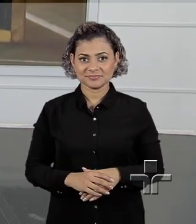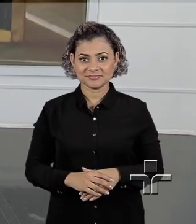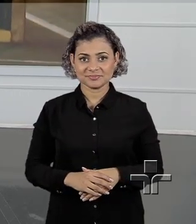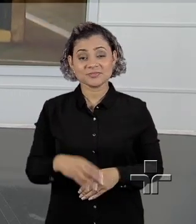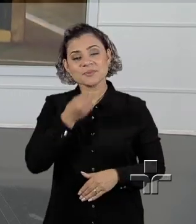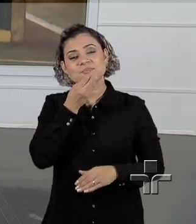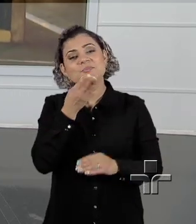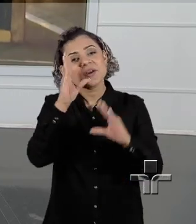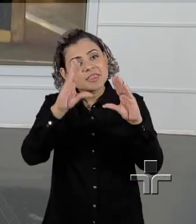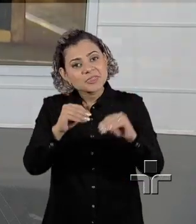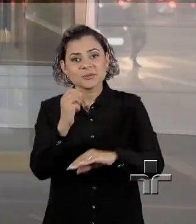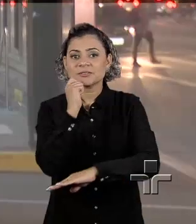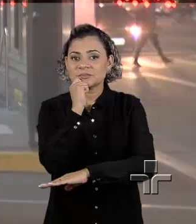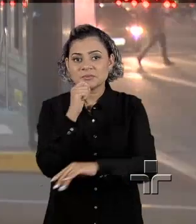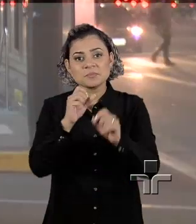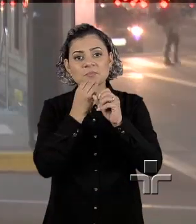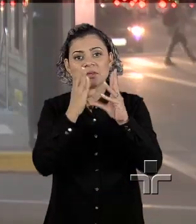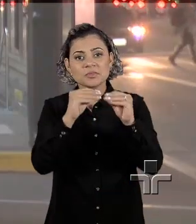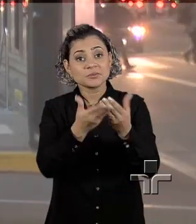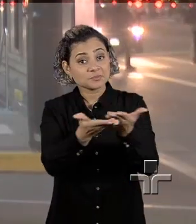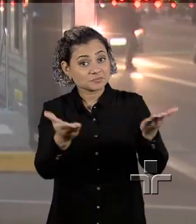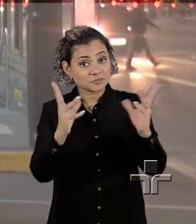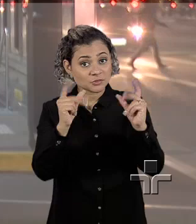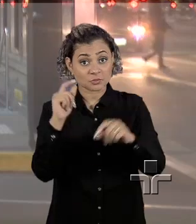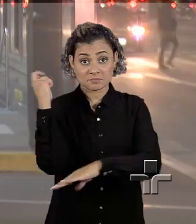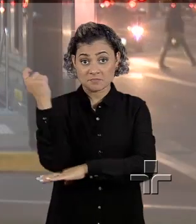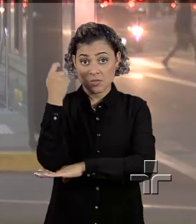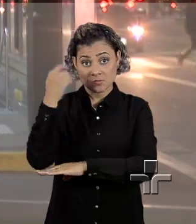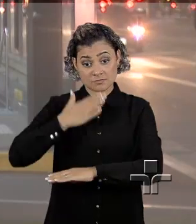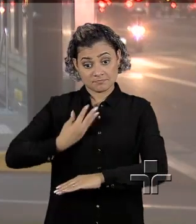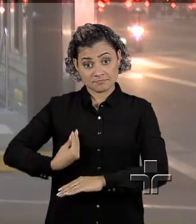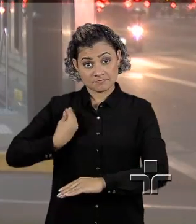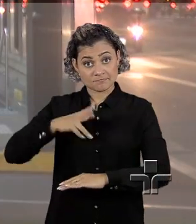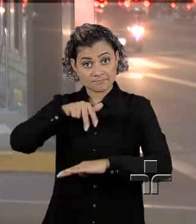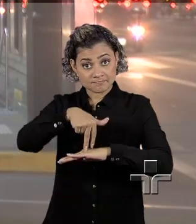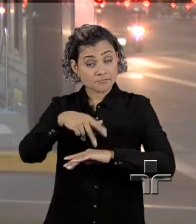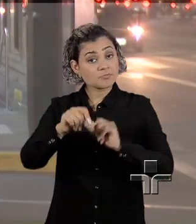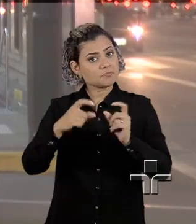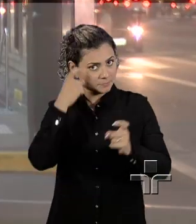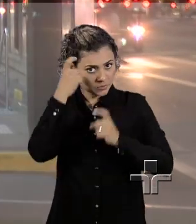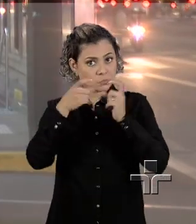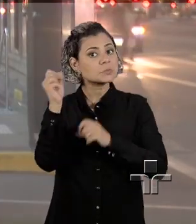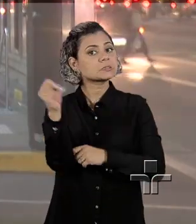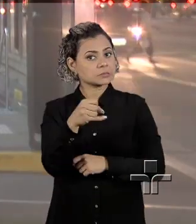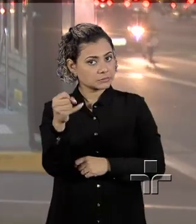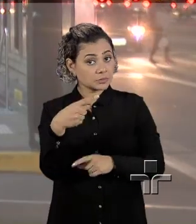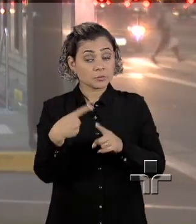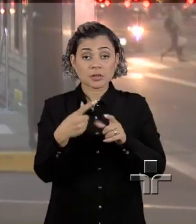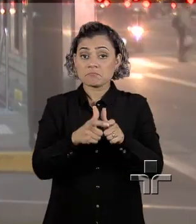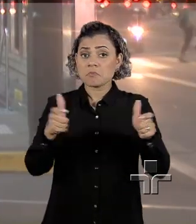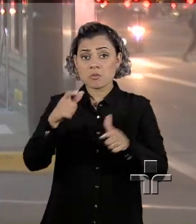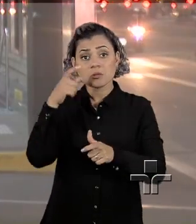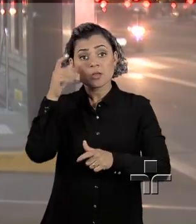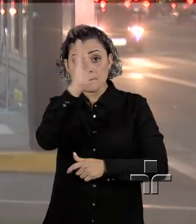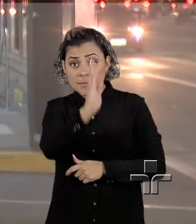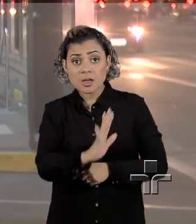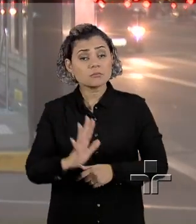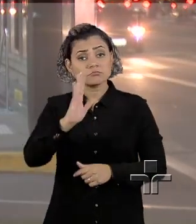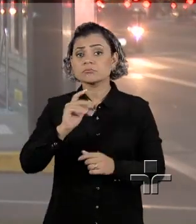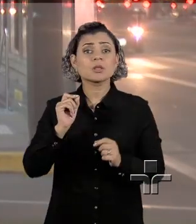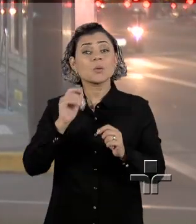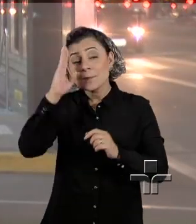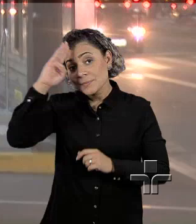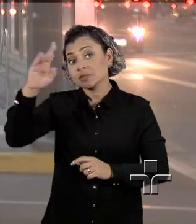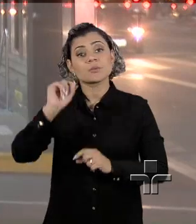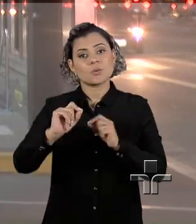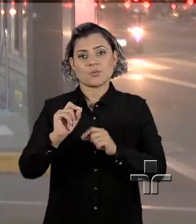Boa noite, William. Boa noite a todos. Eu estou aqui na região da Avenida Paulista e claro que isso preocupa porque a maioria dos brasileiros depende principalmente na